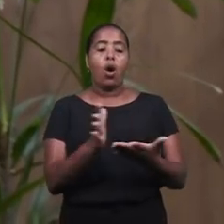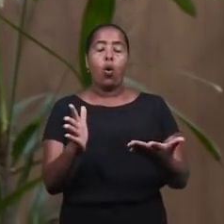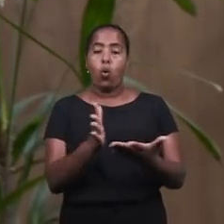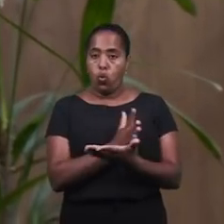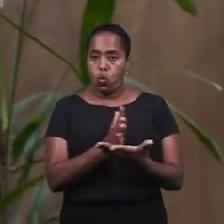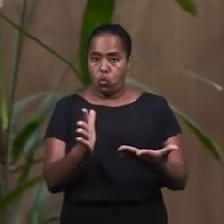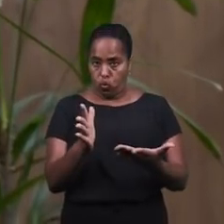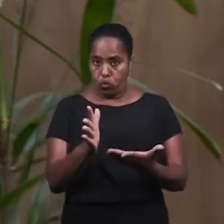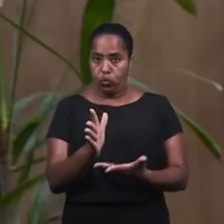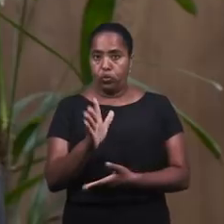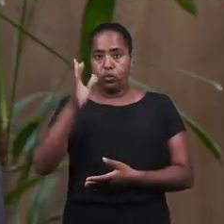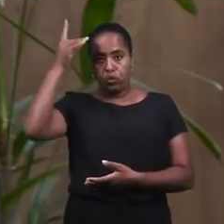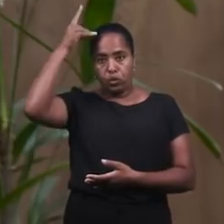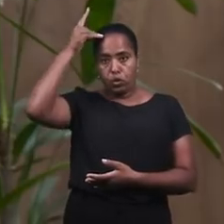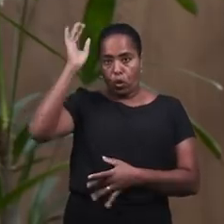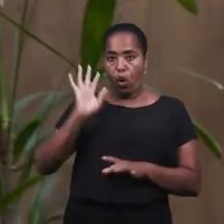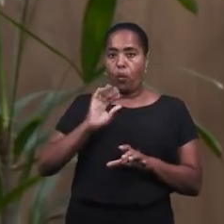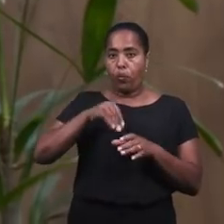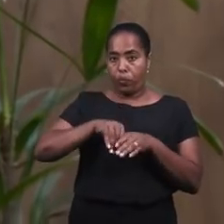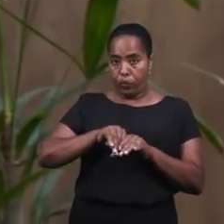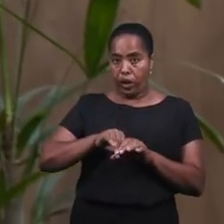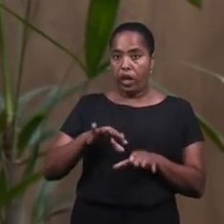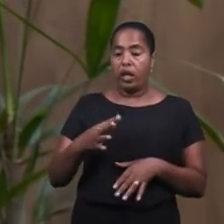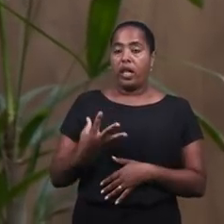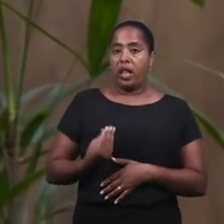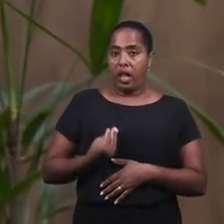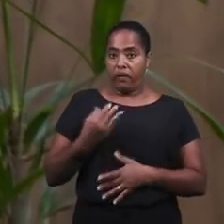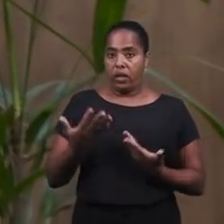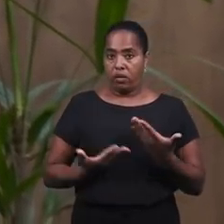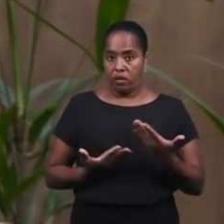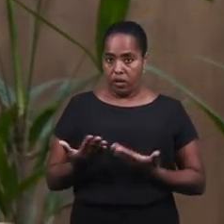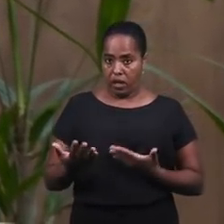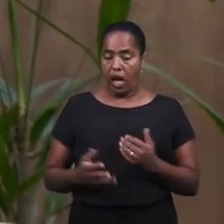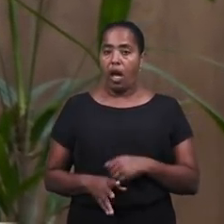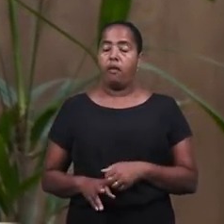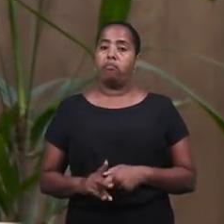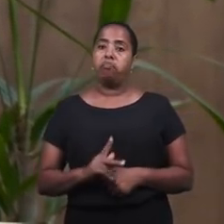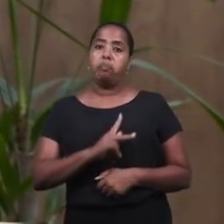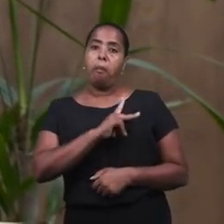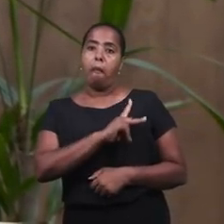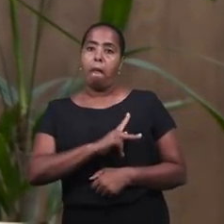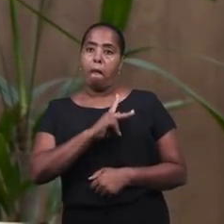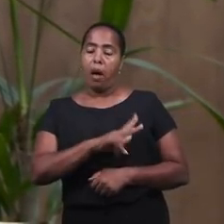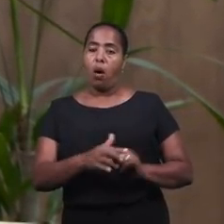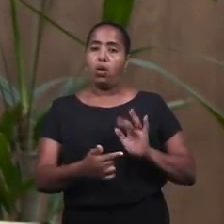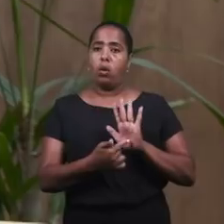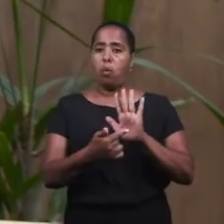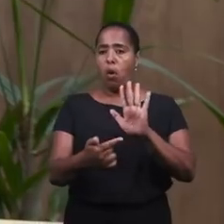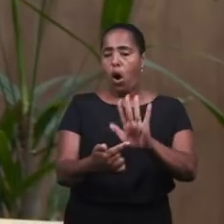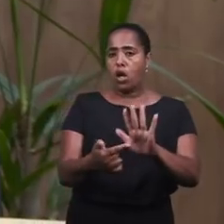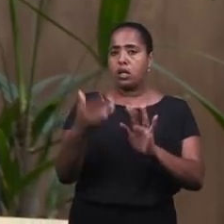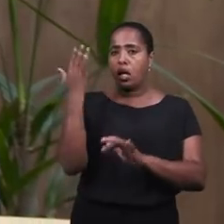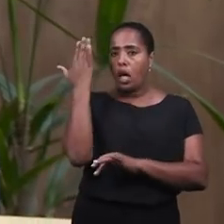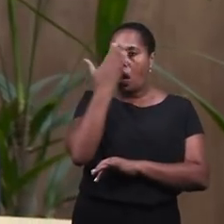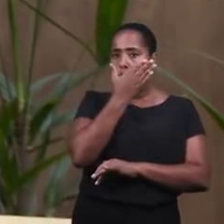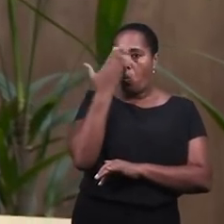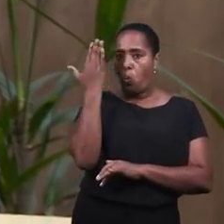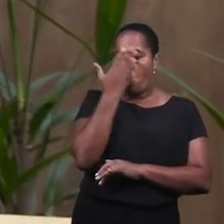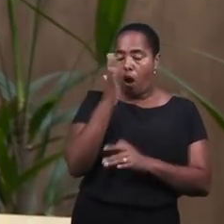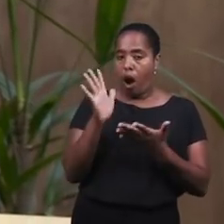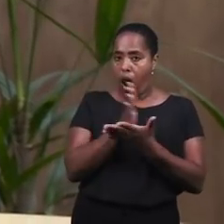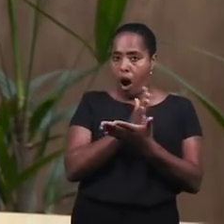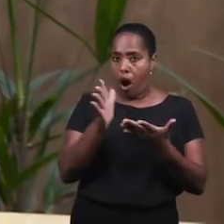alguns dons na vida da igreja, e Paulo cita isso, eles não são